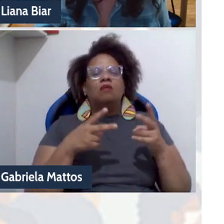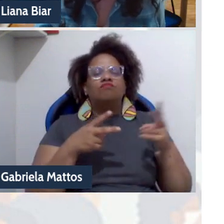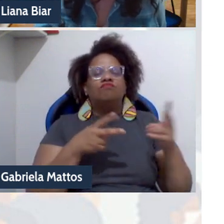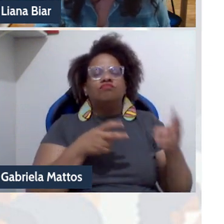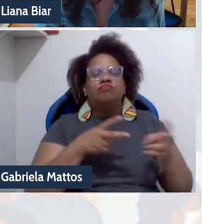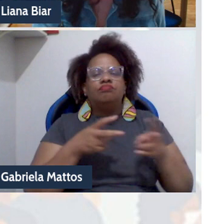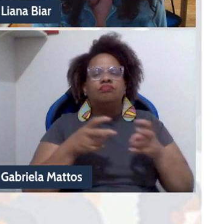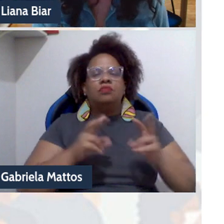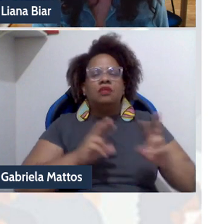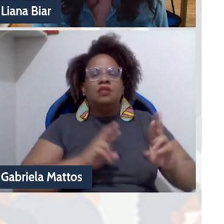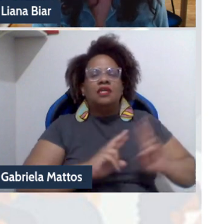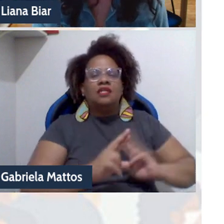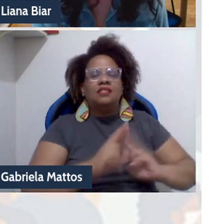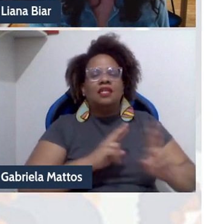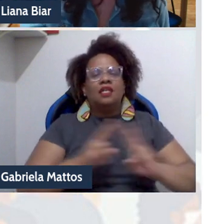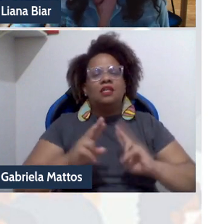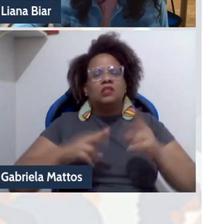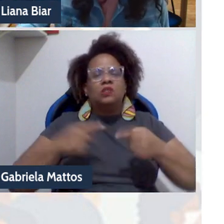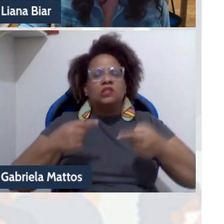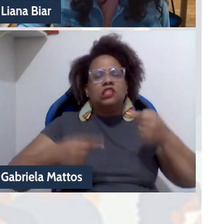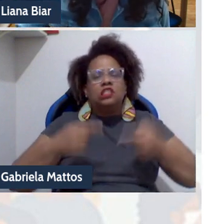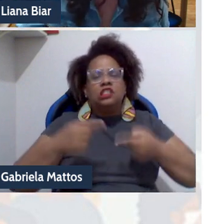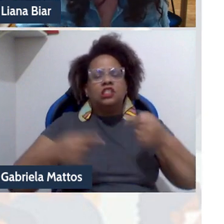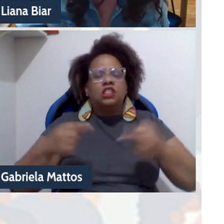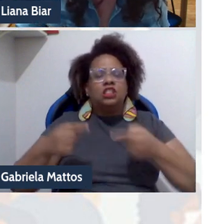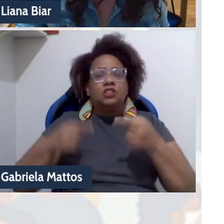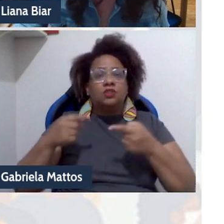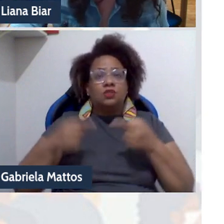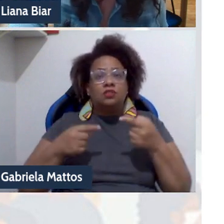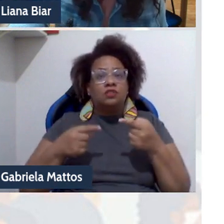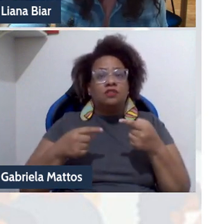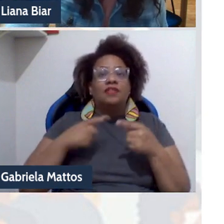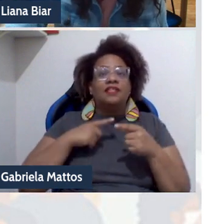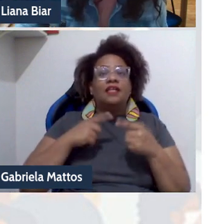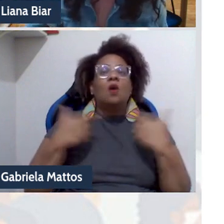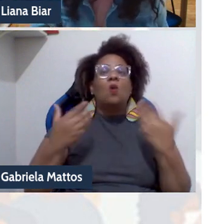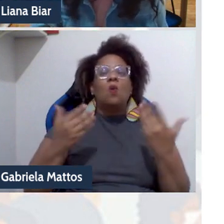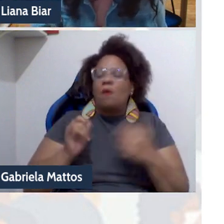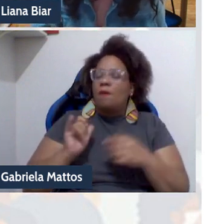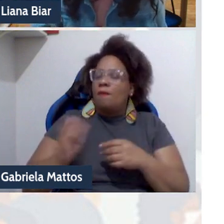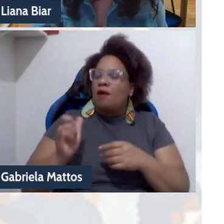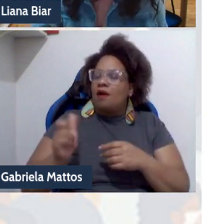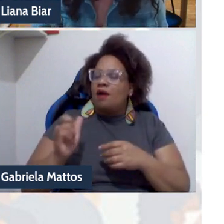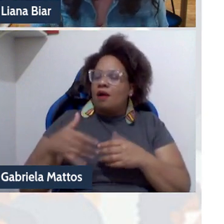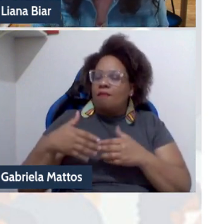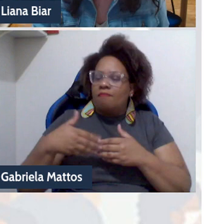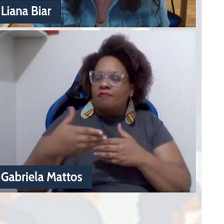indexicais e os embates discursivos de que as narrativas tomam parte.